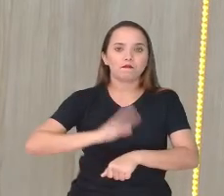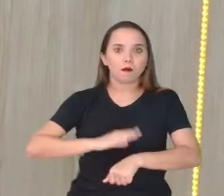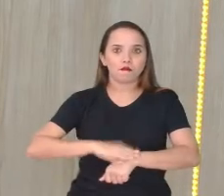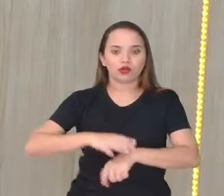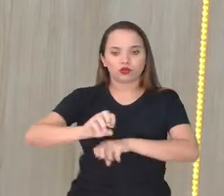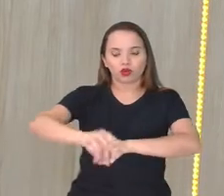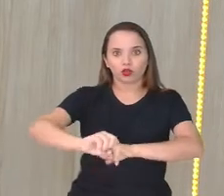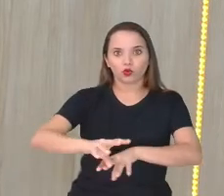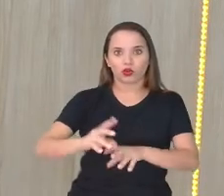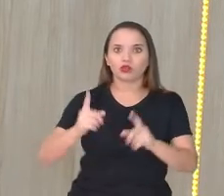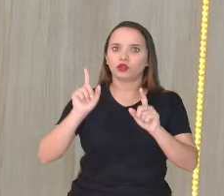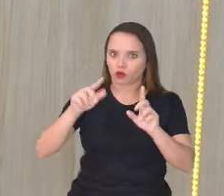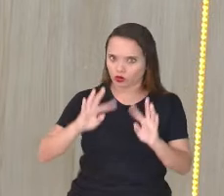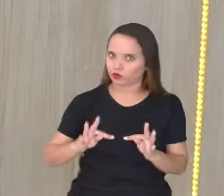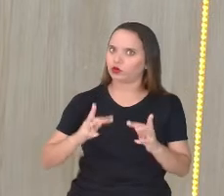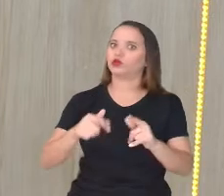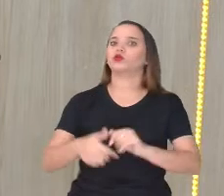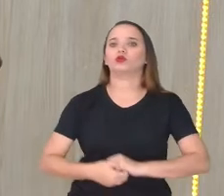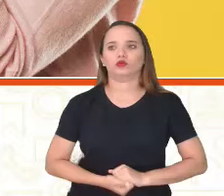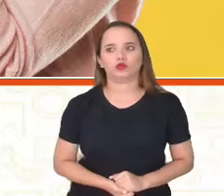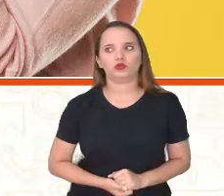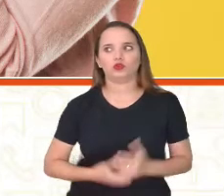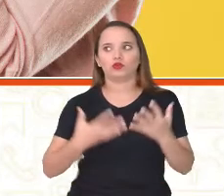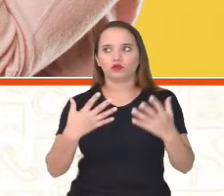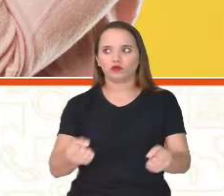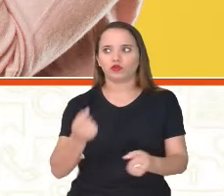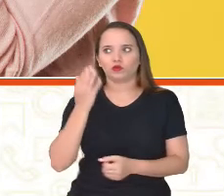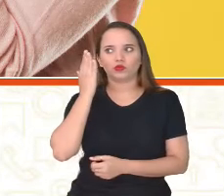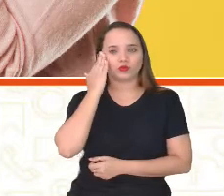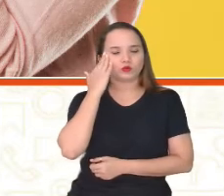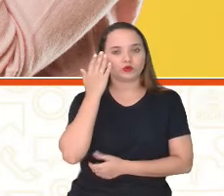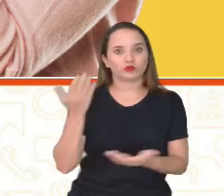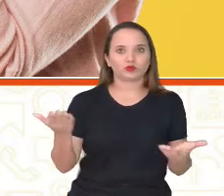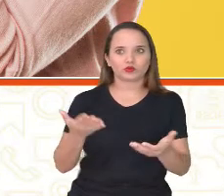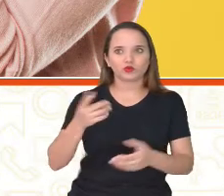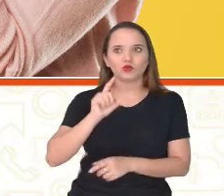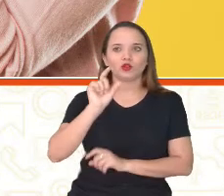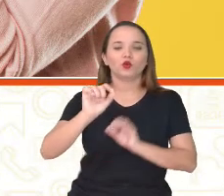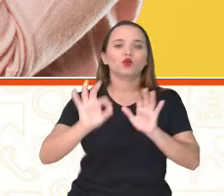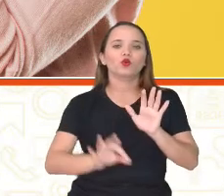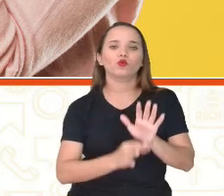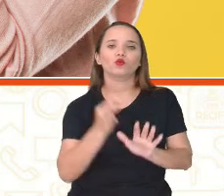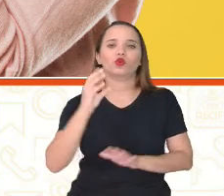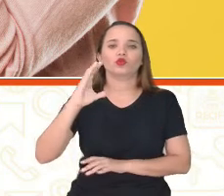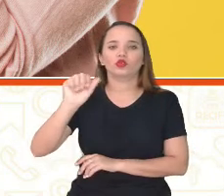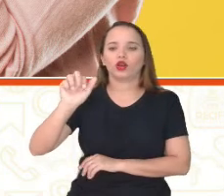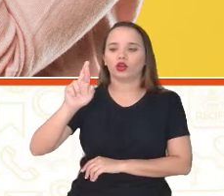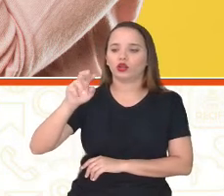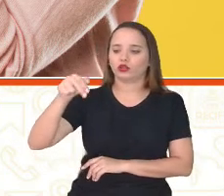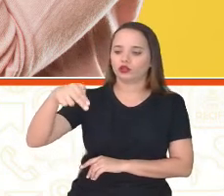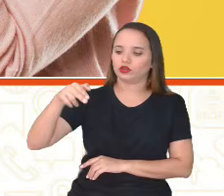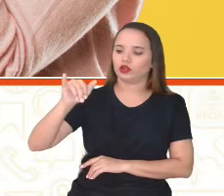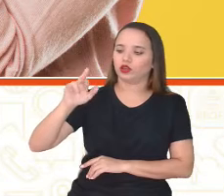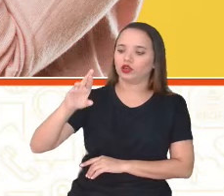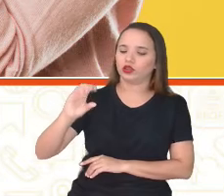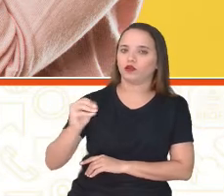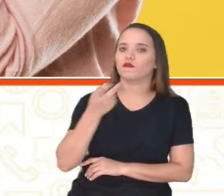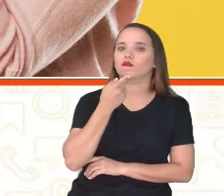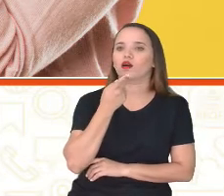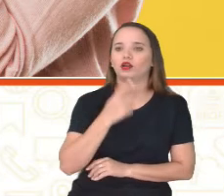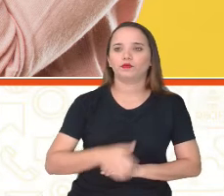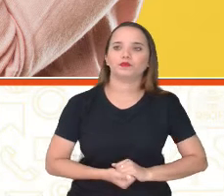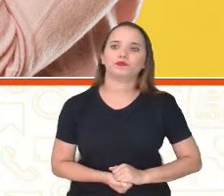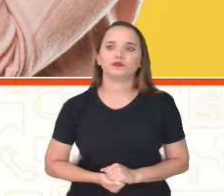ela é para todos. Isso, vamos ver aqui o que diz Carneiro. Não se trata